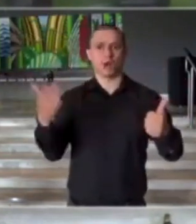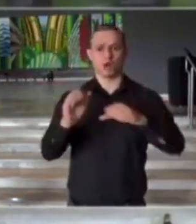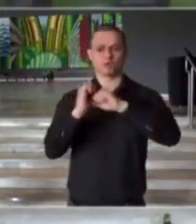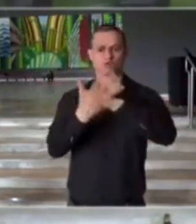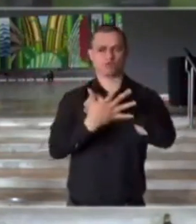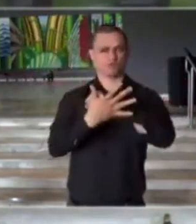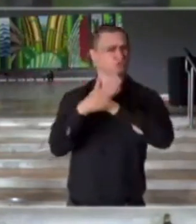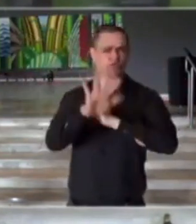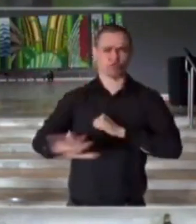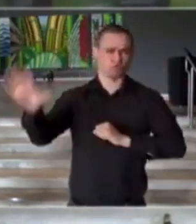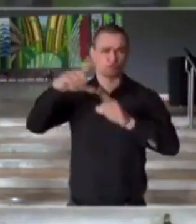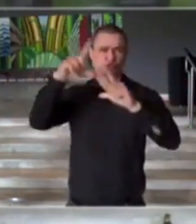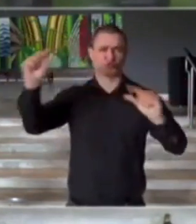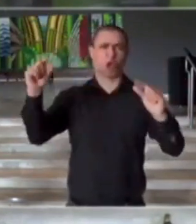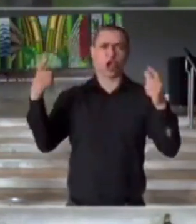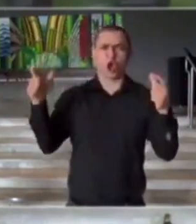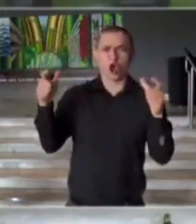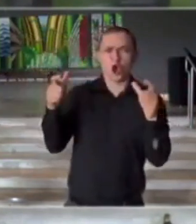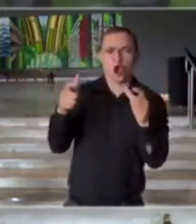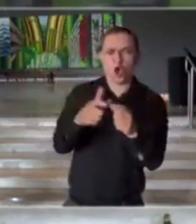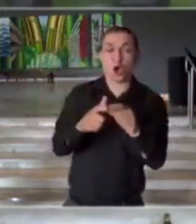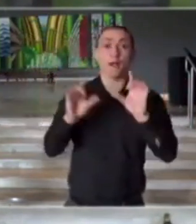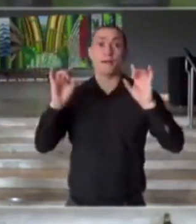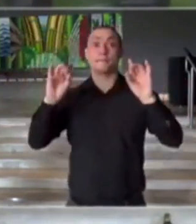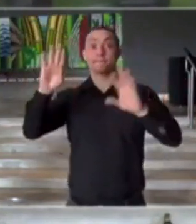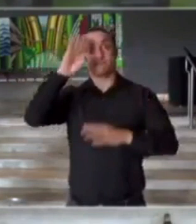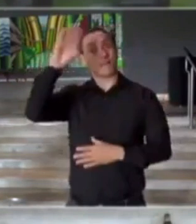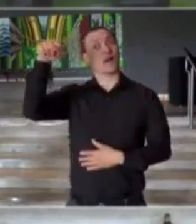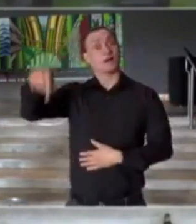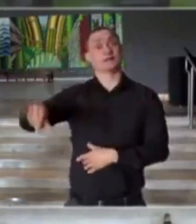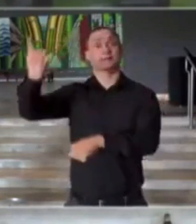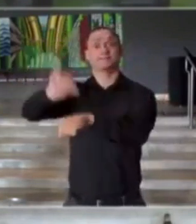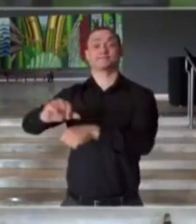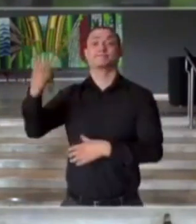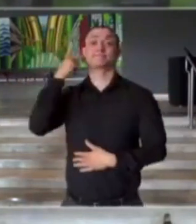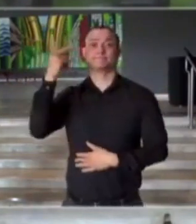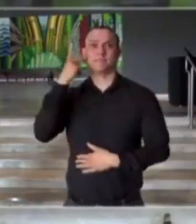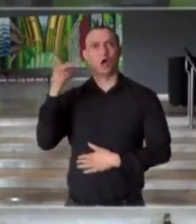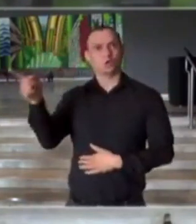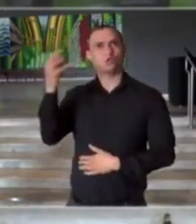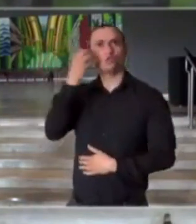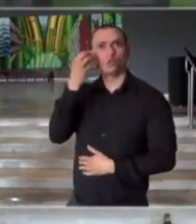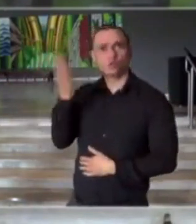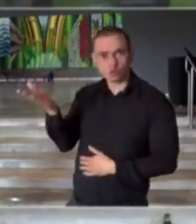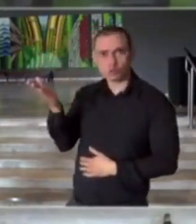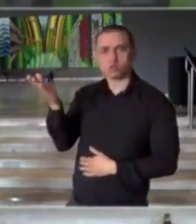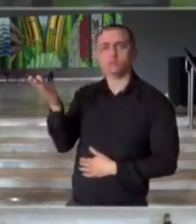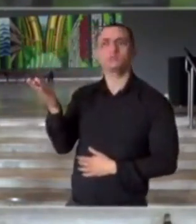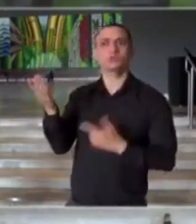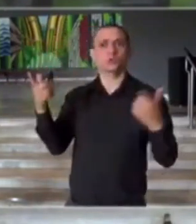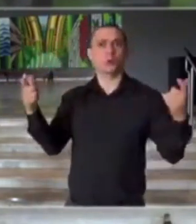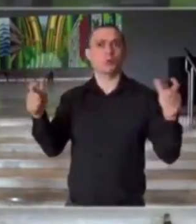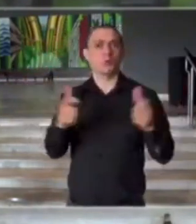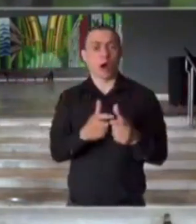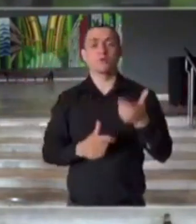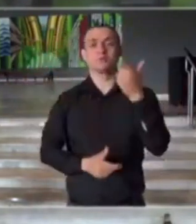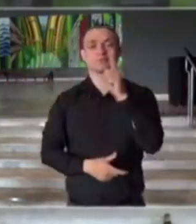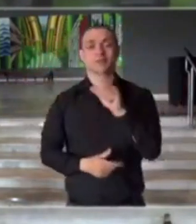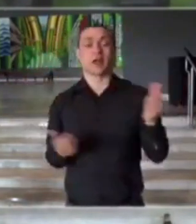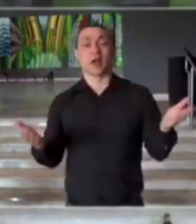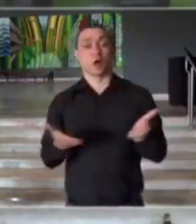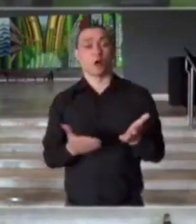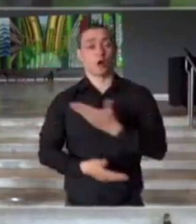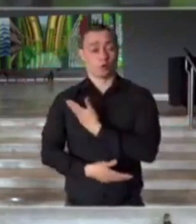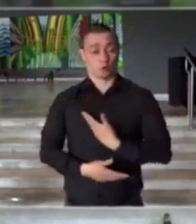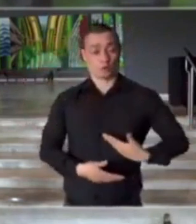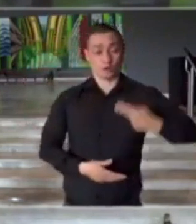da academia em todo o estado de São Paulo mais acentuadamente aqui na capital de São Paulo sob o comando do Bruno Covas permite que neste momento o